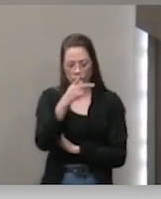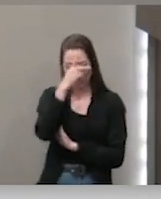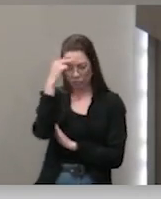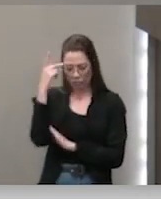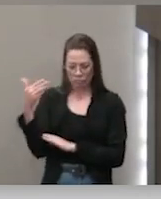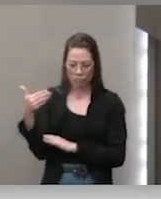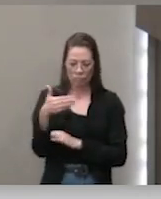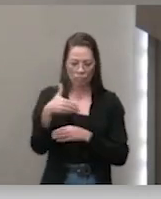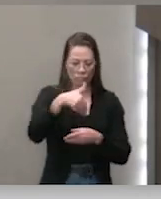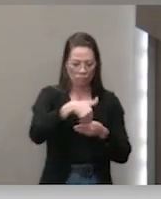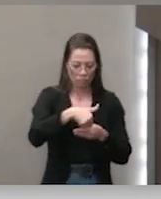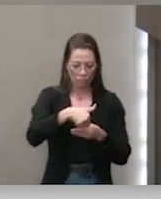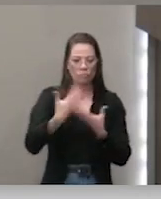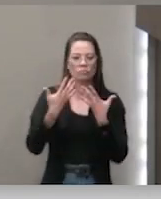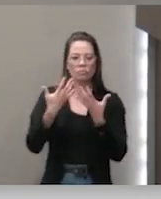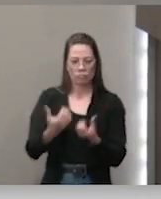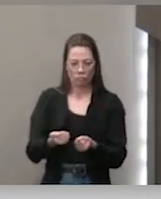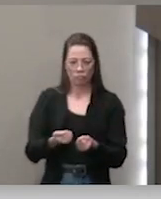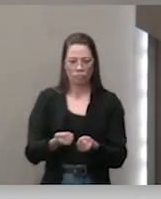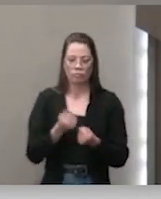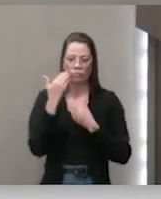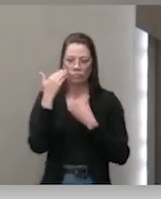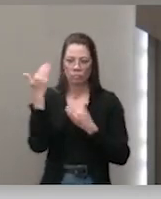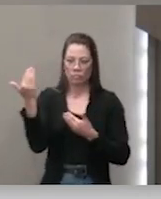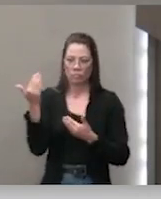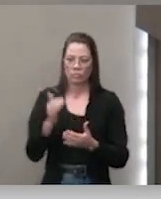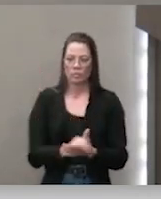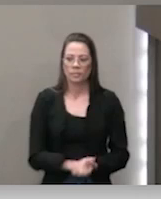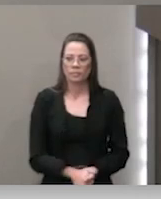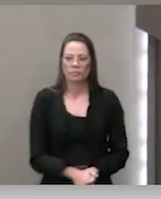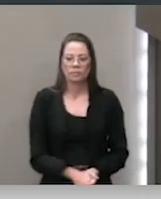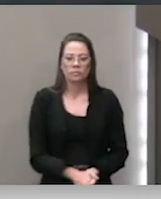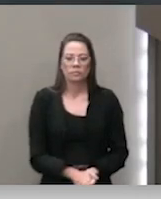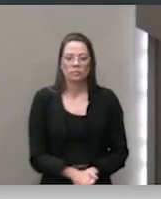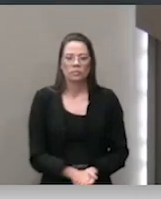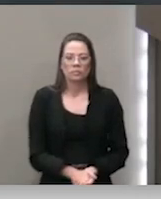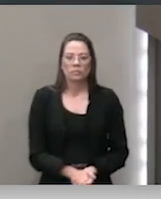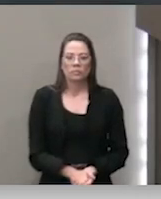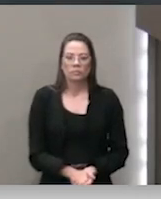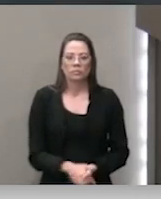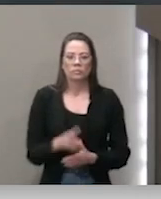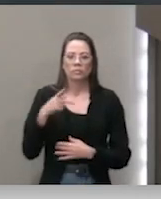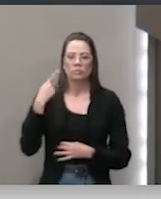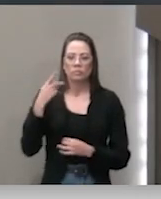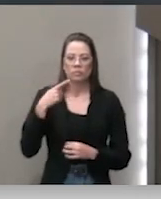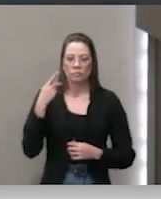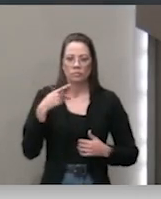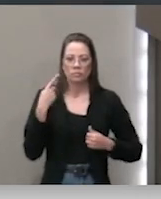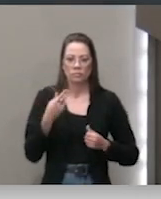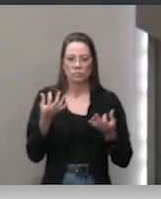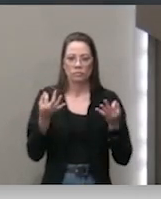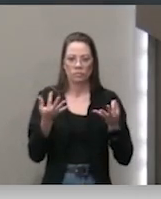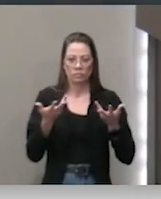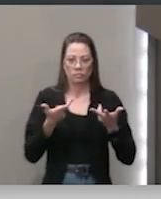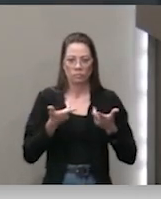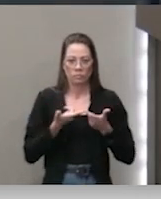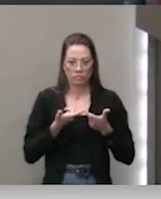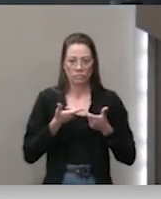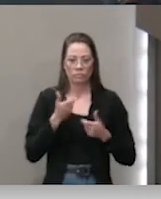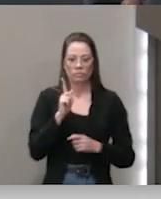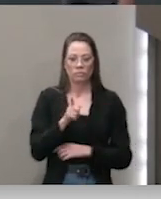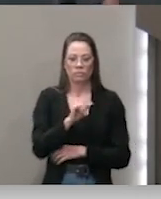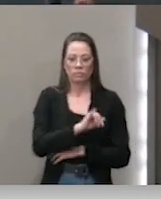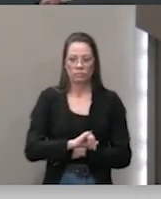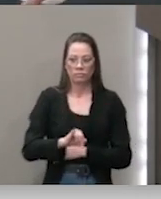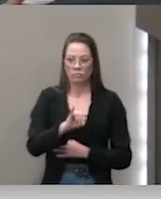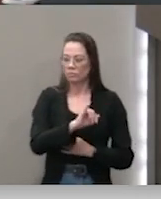ir votar e vão eleger os seus presidentes de bairro. Muito obrigado, presidente. Boa, vereador Edson. Excelente fala aí, realmente muito